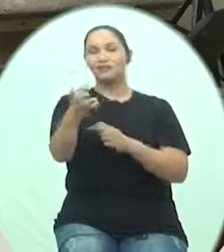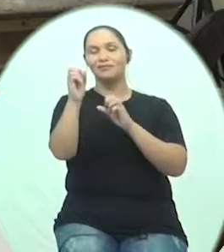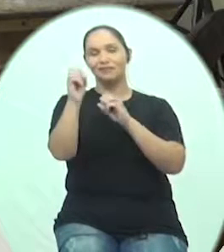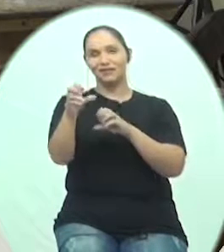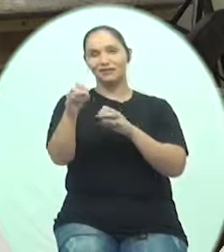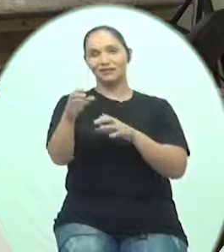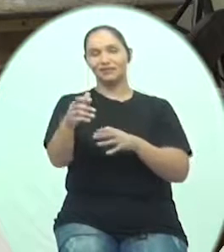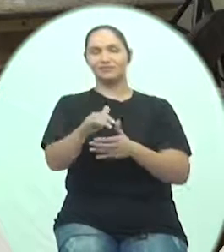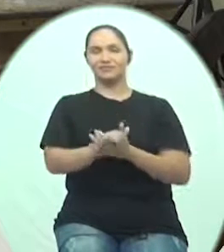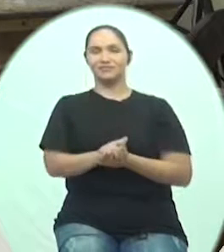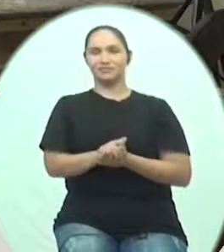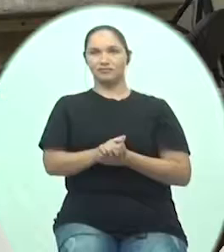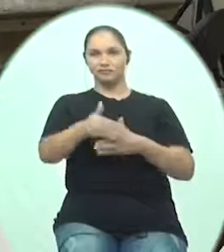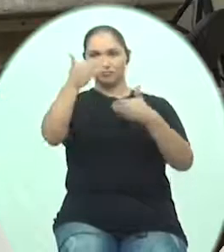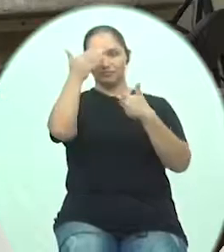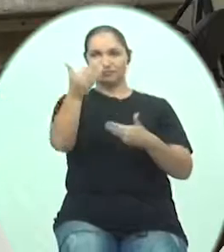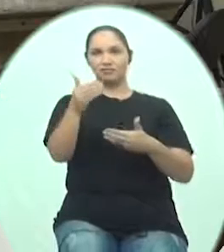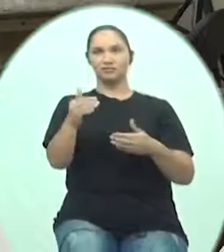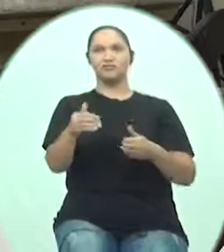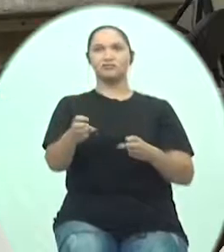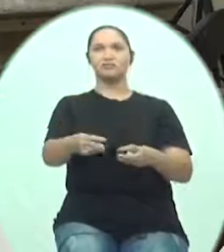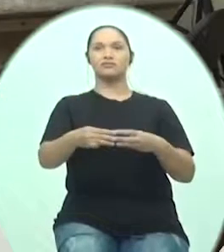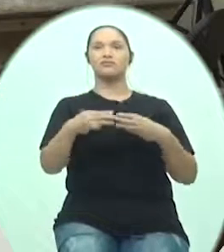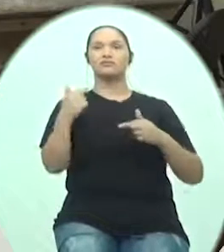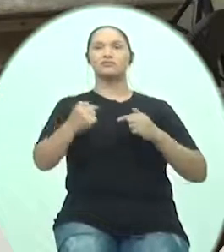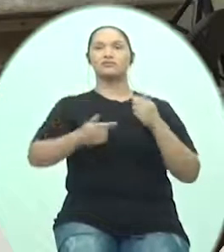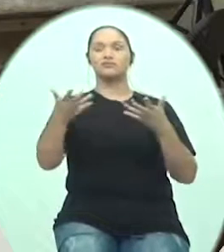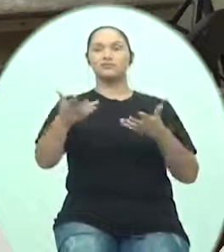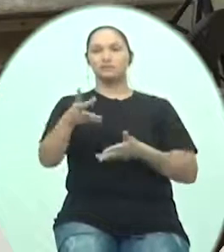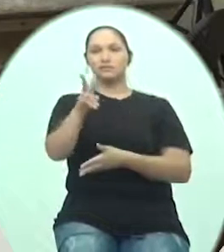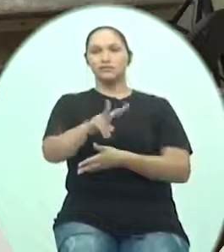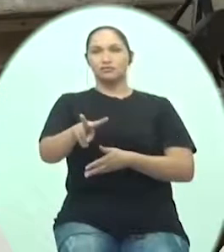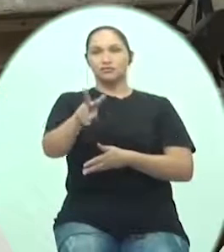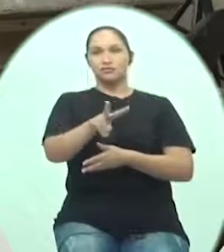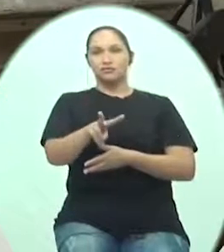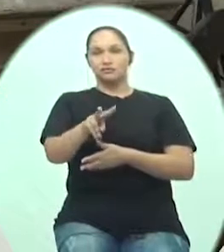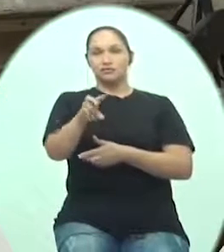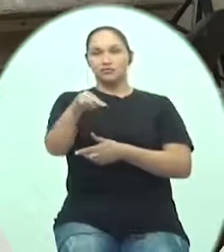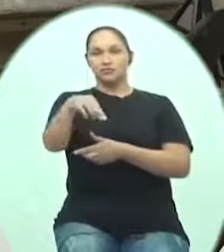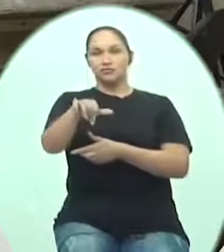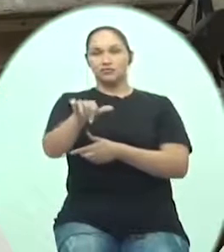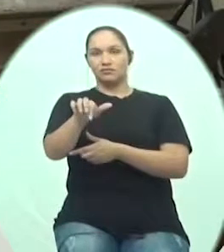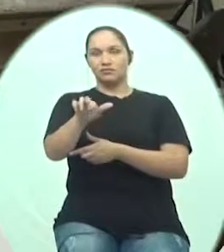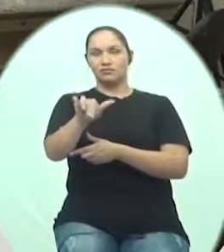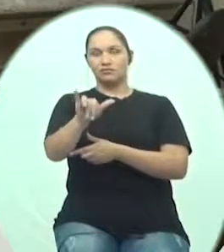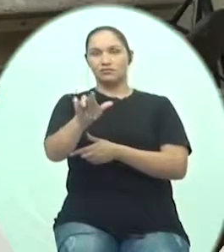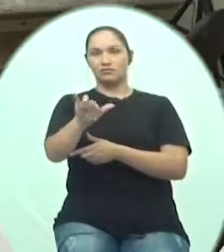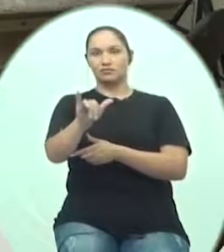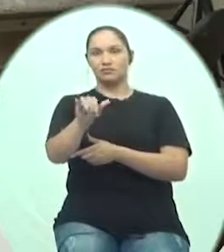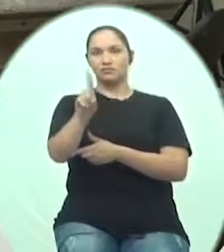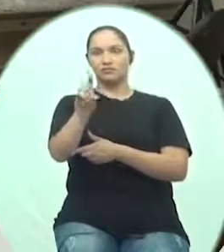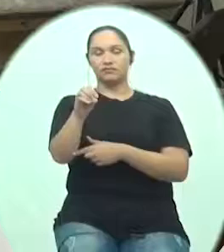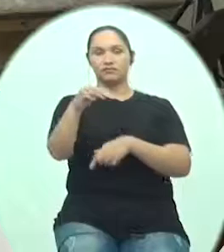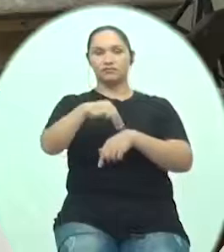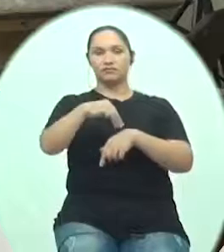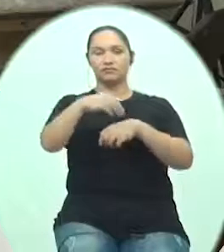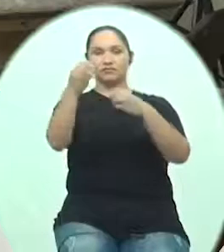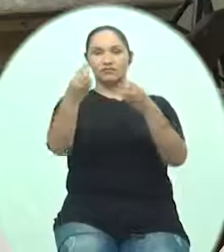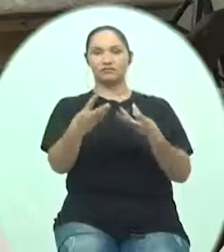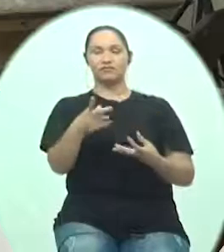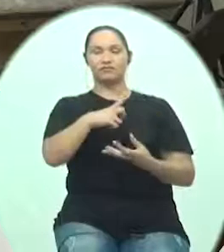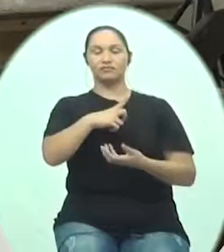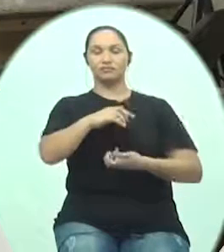todos a Moção continua discussão com a palavra o vereador Mir Agostim responde 10